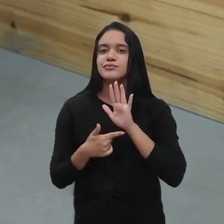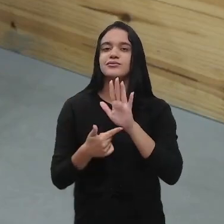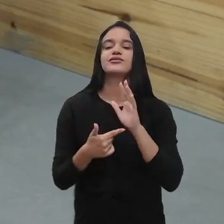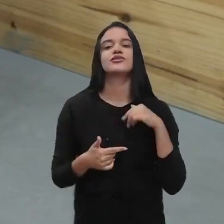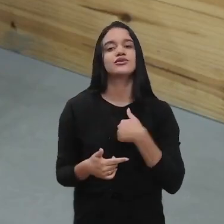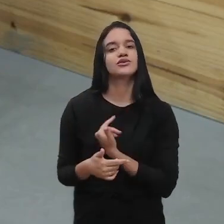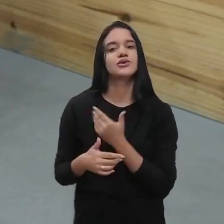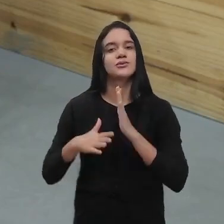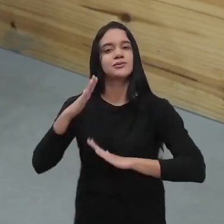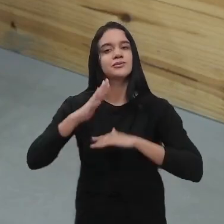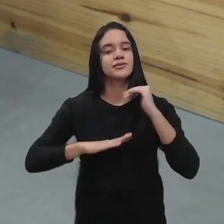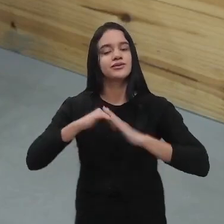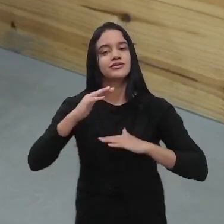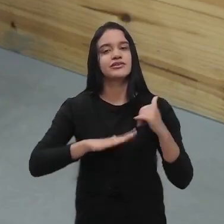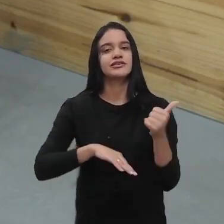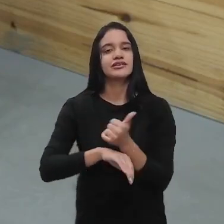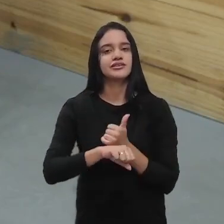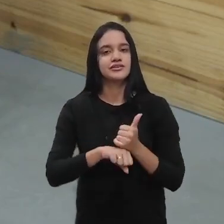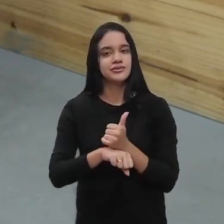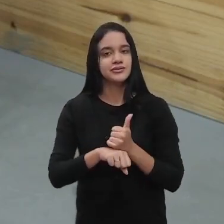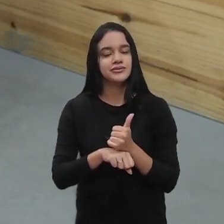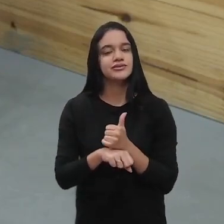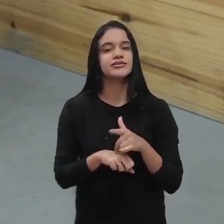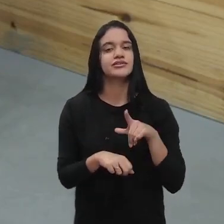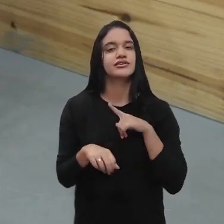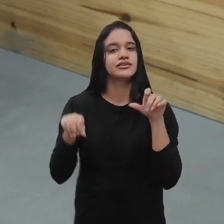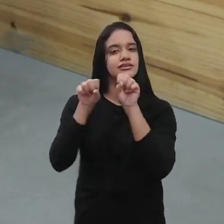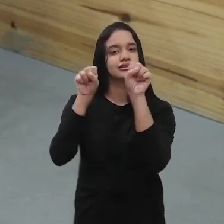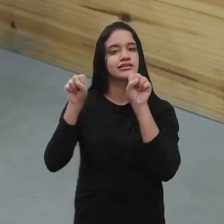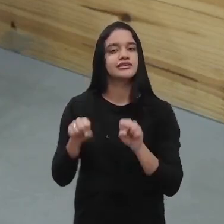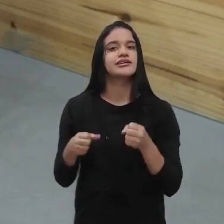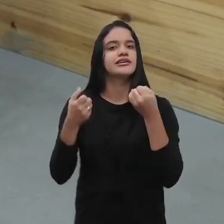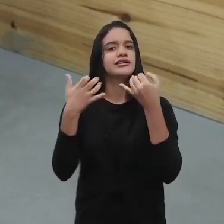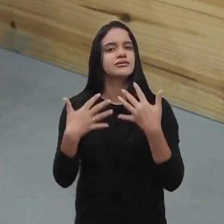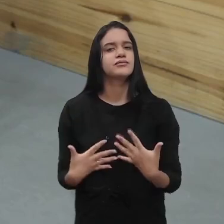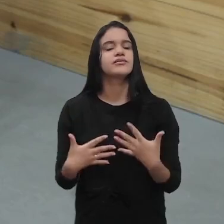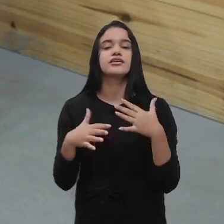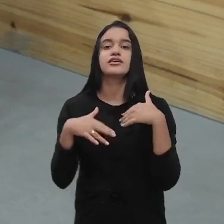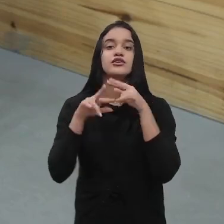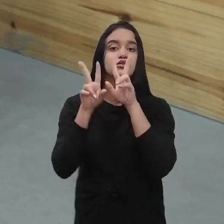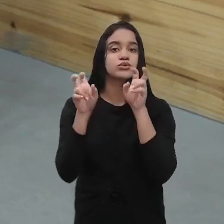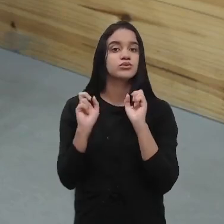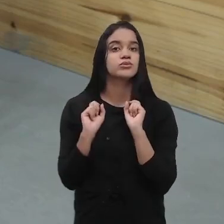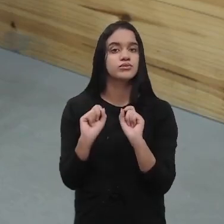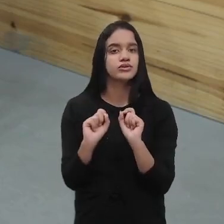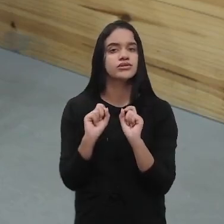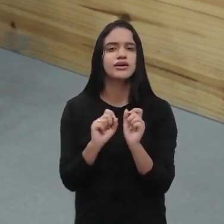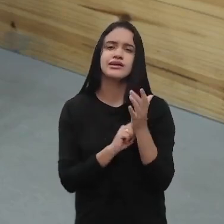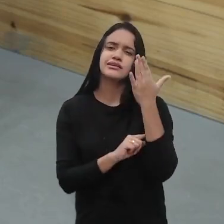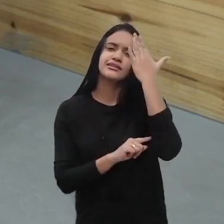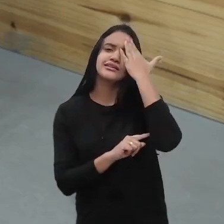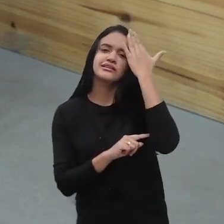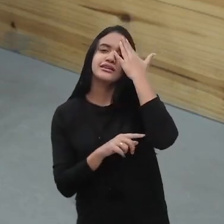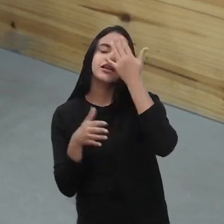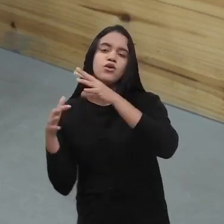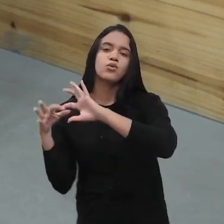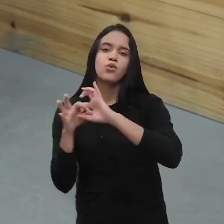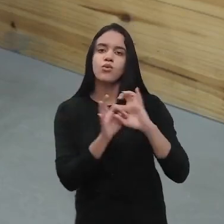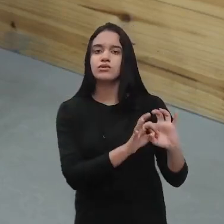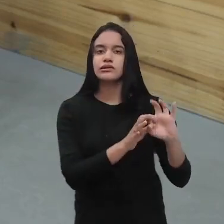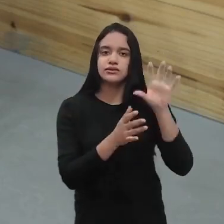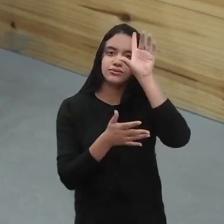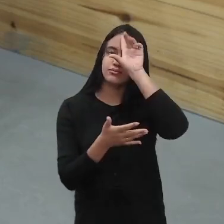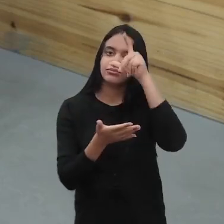nós, profissionais de RH, temos que ter essa visão sistêmica. A gente fala muito sobre essa perspectiva para entender o contexto da decisão,